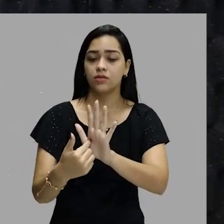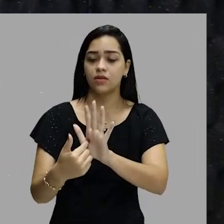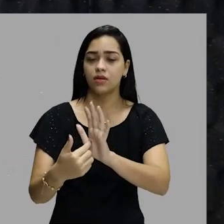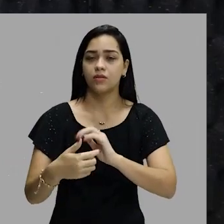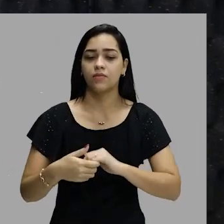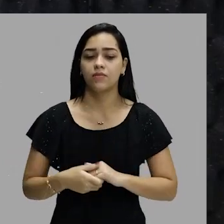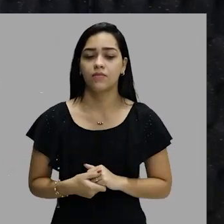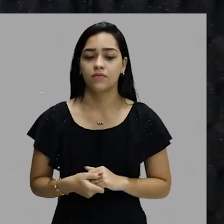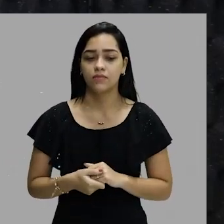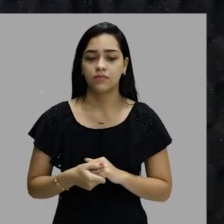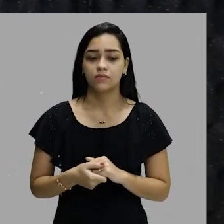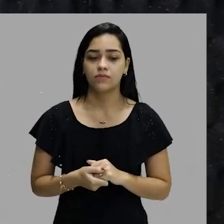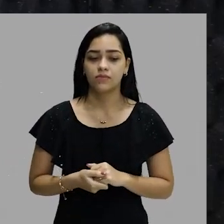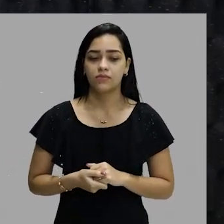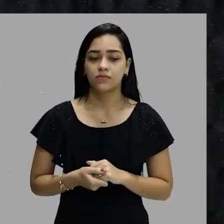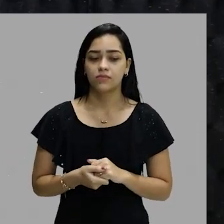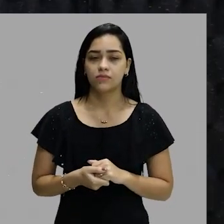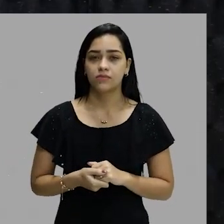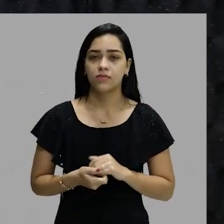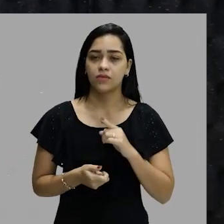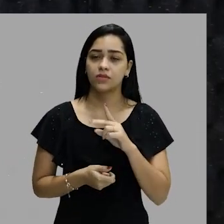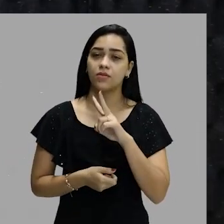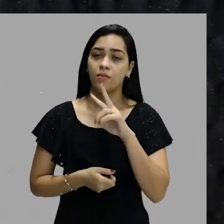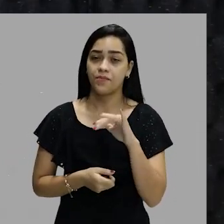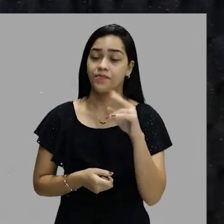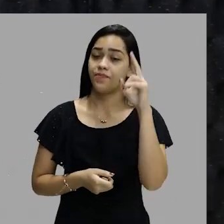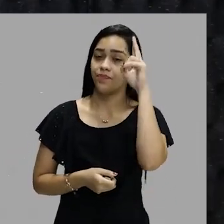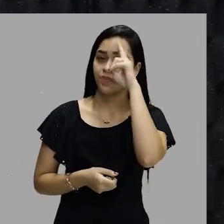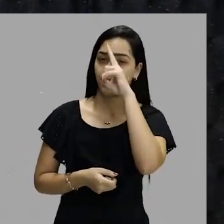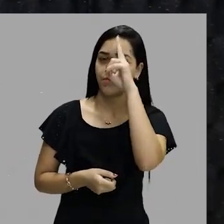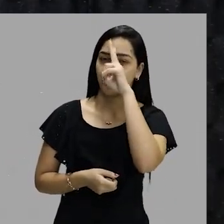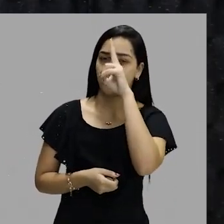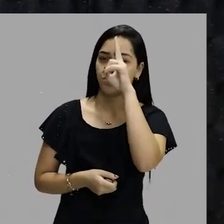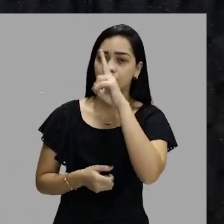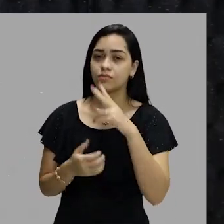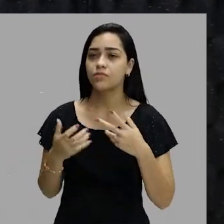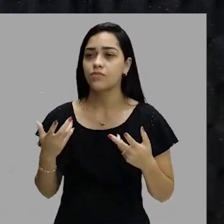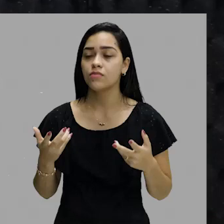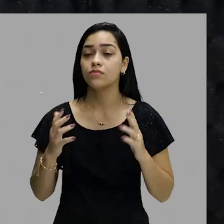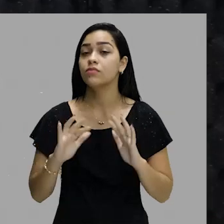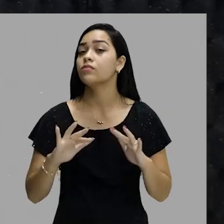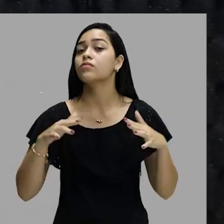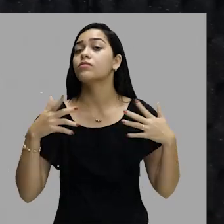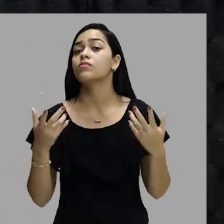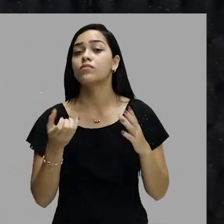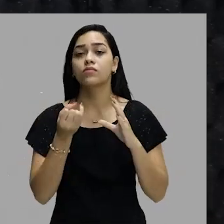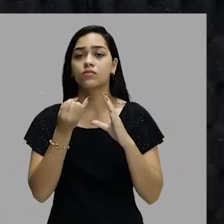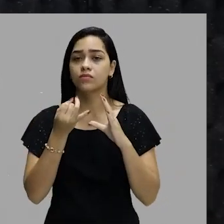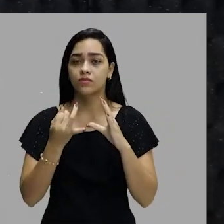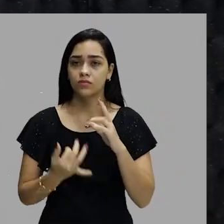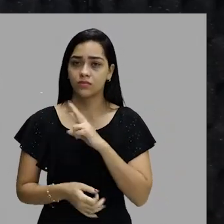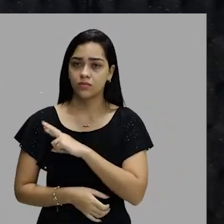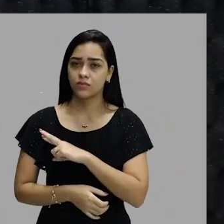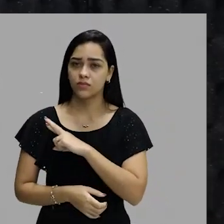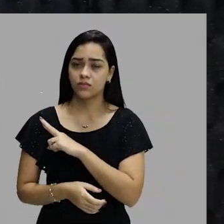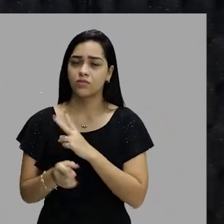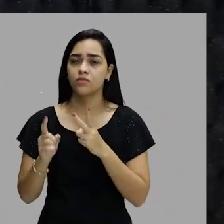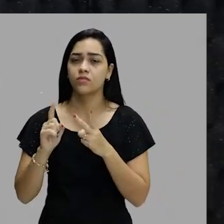mais evidente desta quadra? Aí você vai lembrar, né, de quais são as características do romantismo.